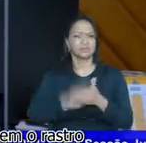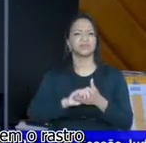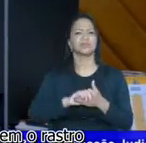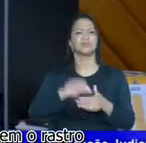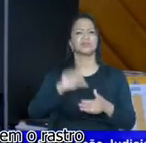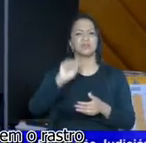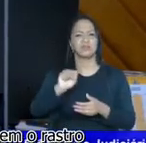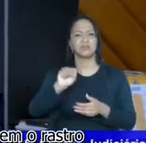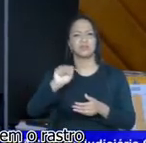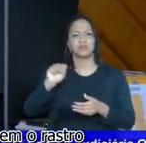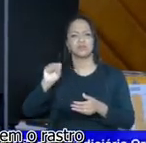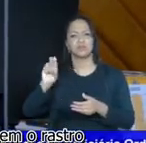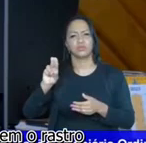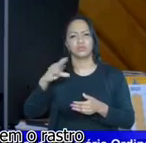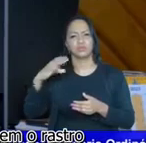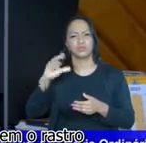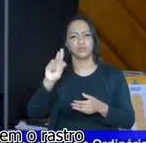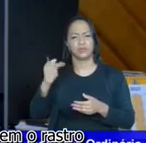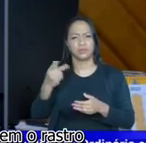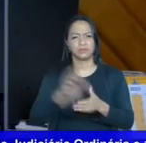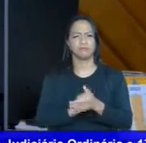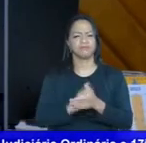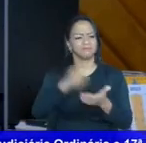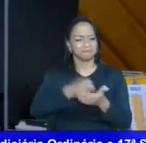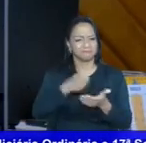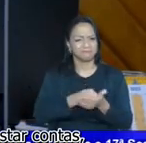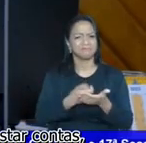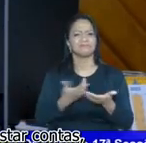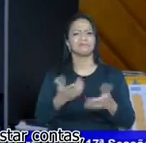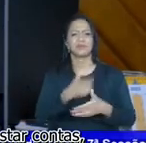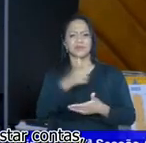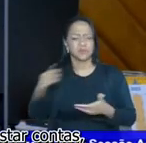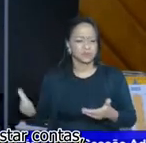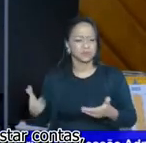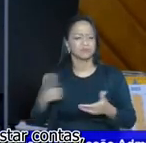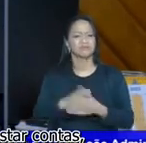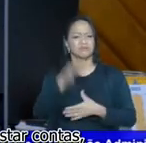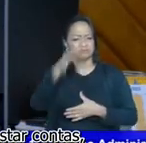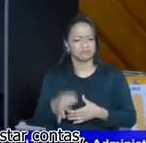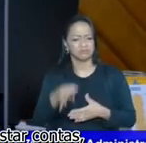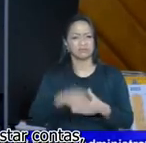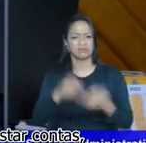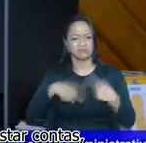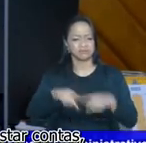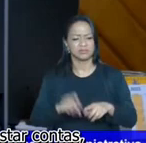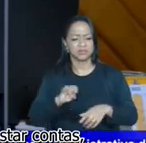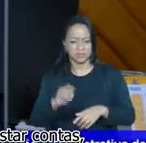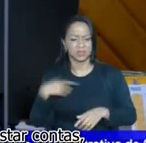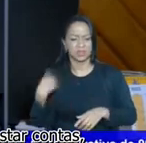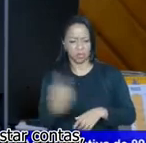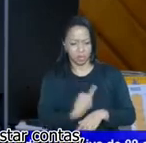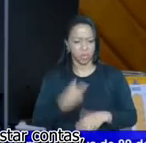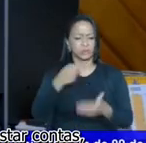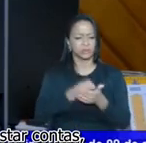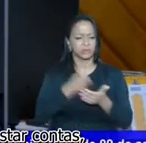o dever, sem obrigação, sem o Haftung, não tem efetividade. Então, se nós